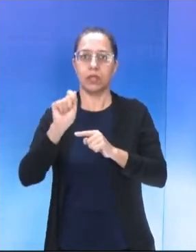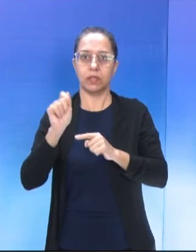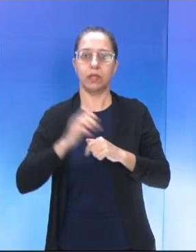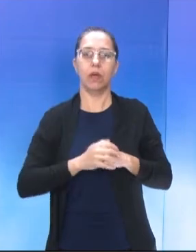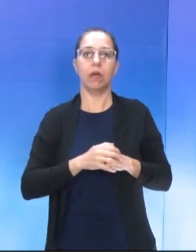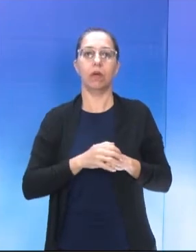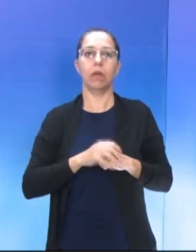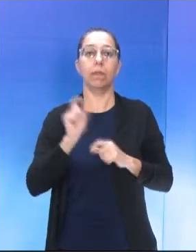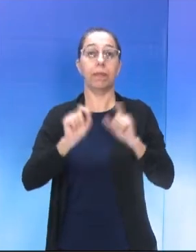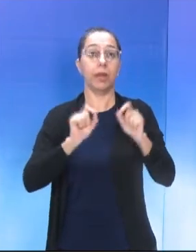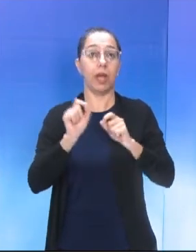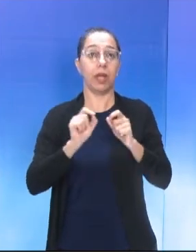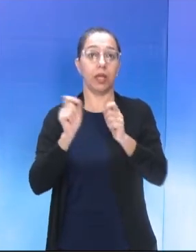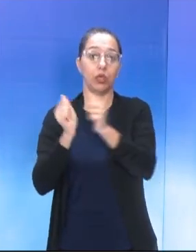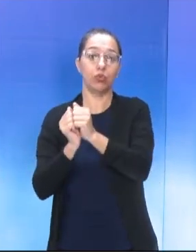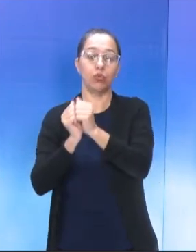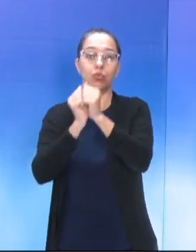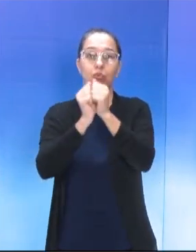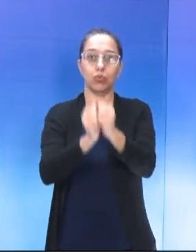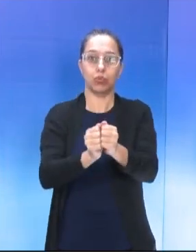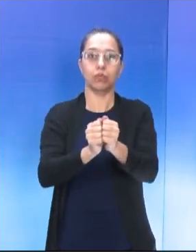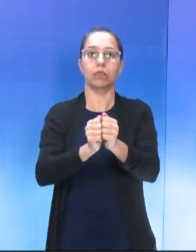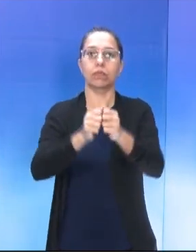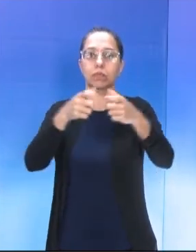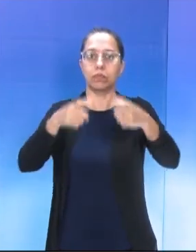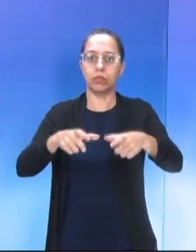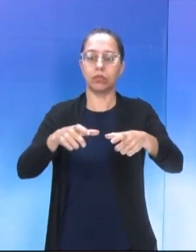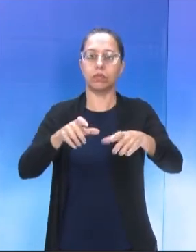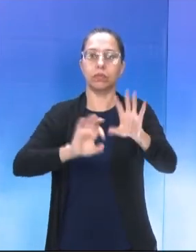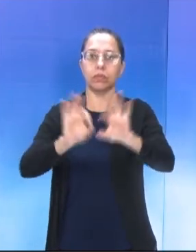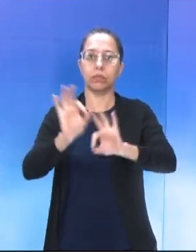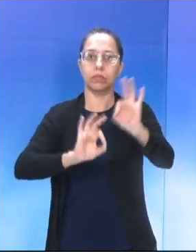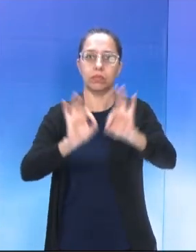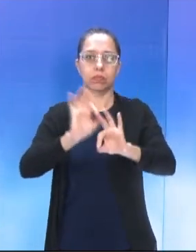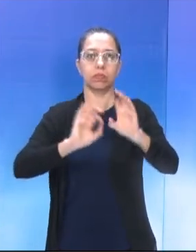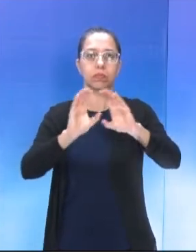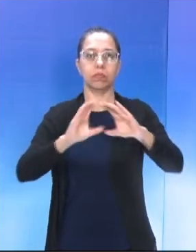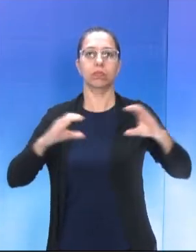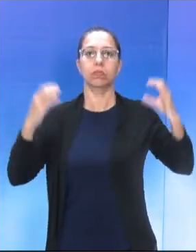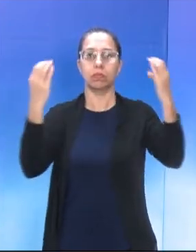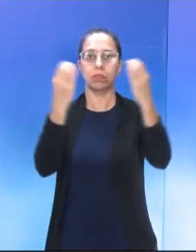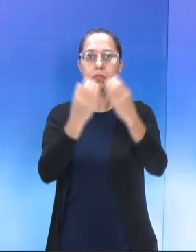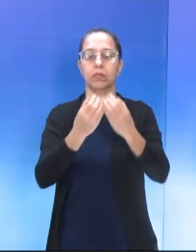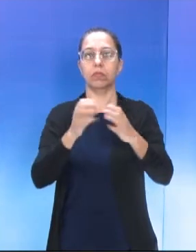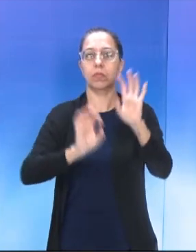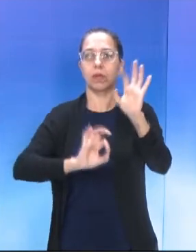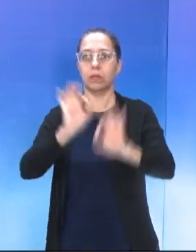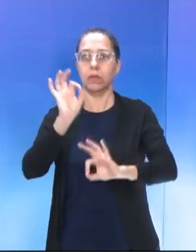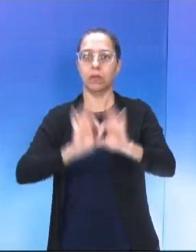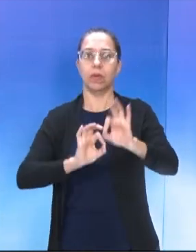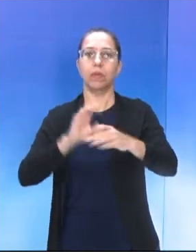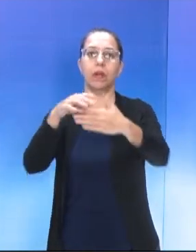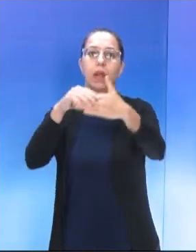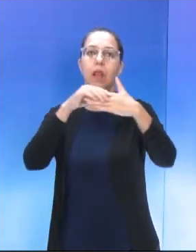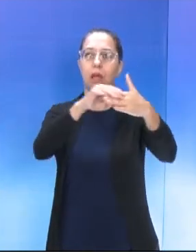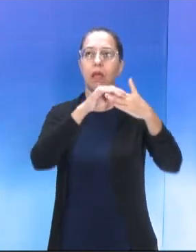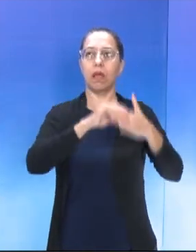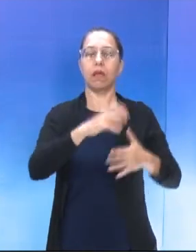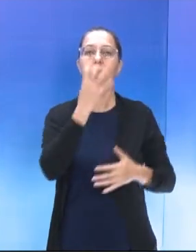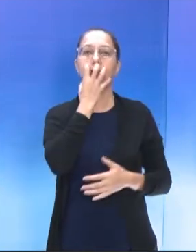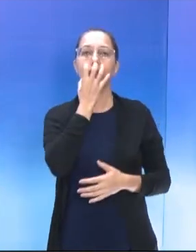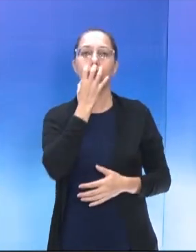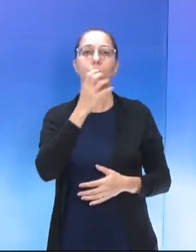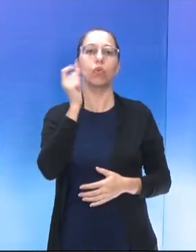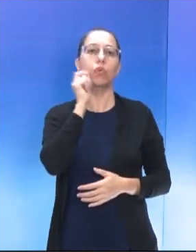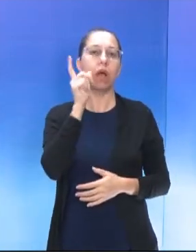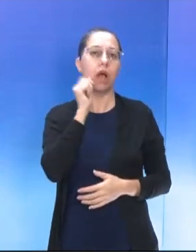da Secretaria da Saúde vá lá, use o templo para que a comunidade se reúna naquele lugar, leve os cachorros, leve os gatos para